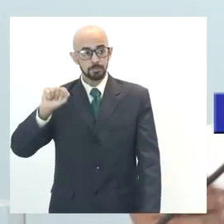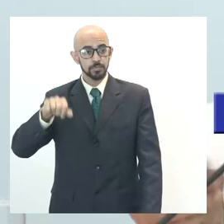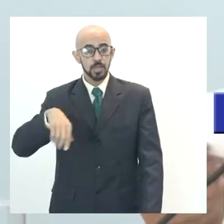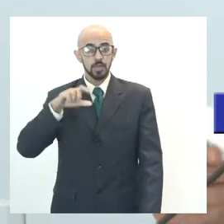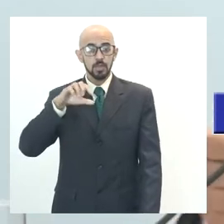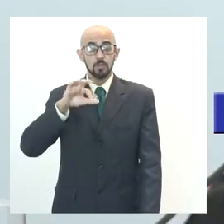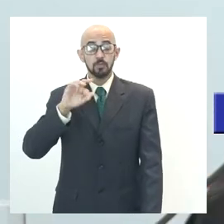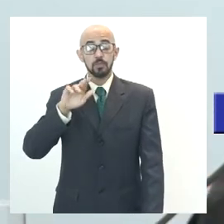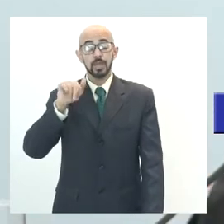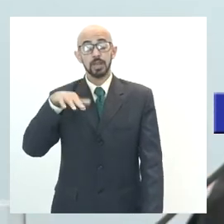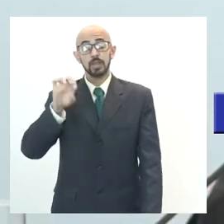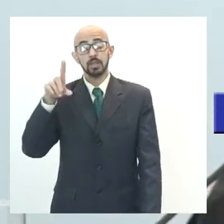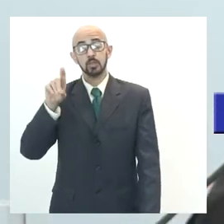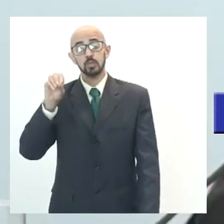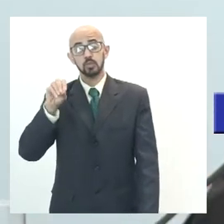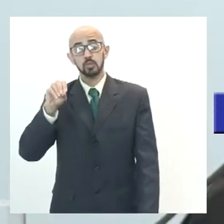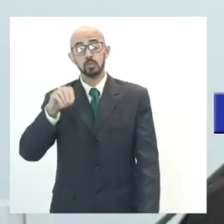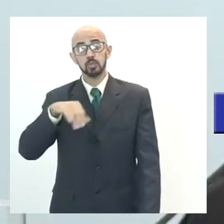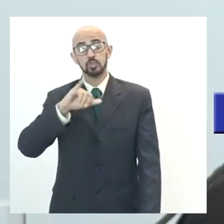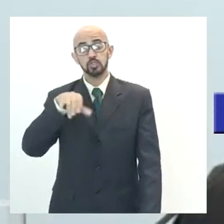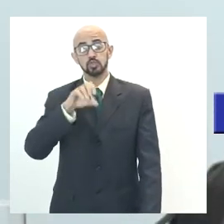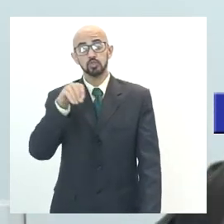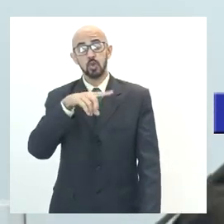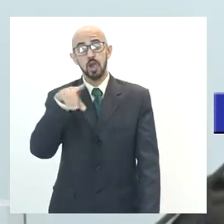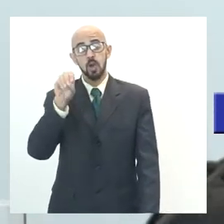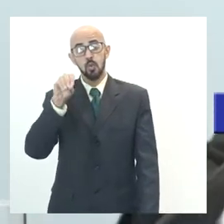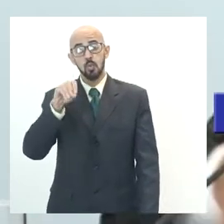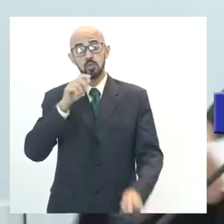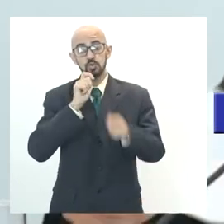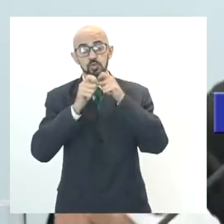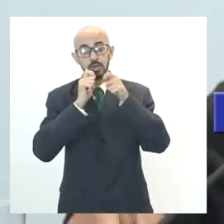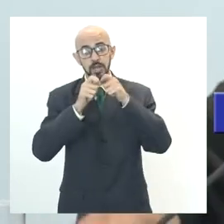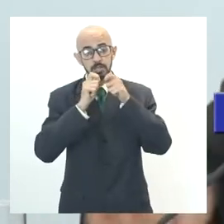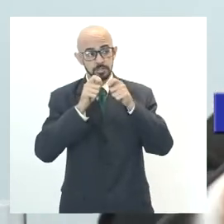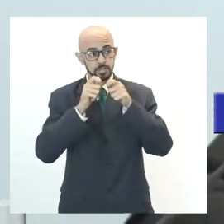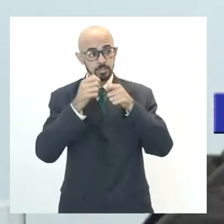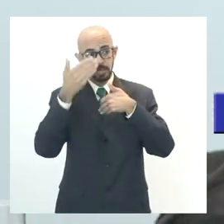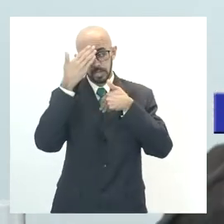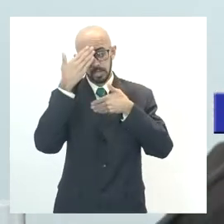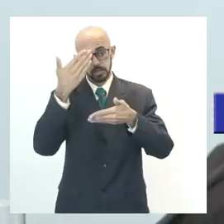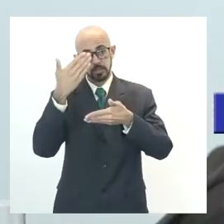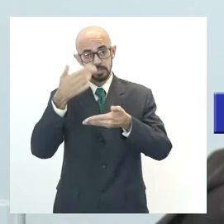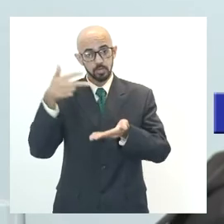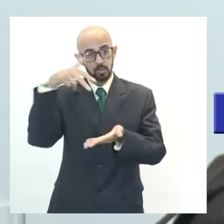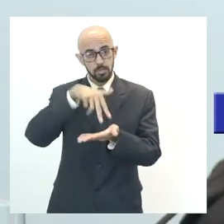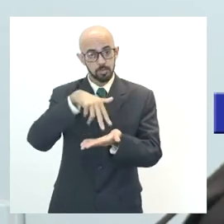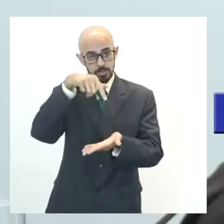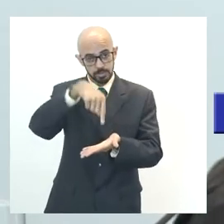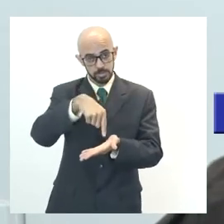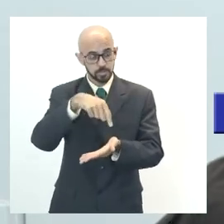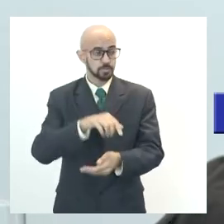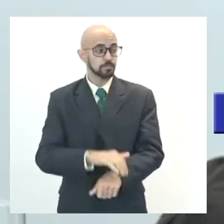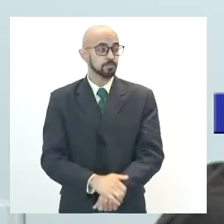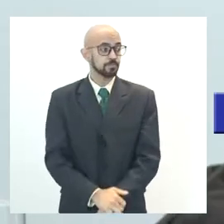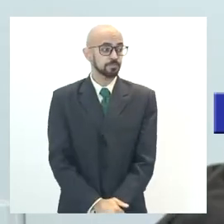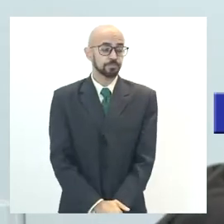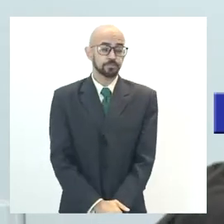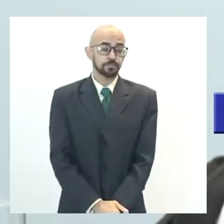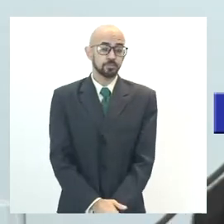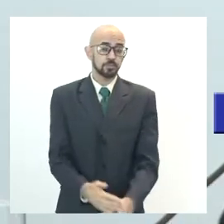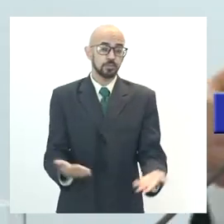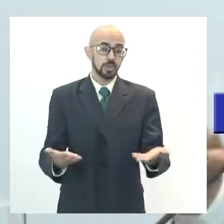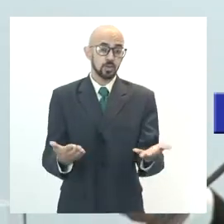João Medina também jornalista agradecendo a presença passar palavra diretor da